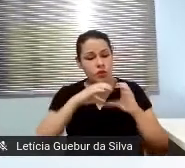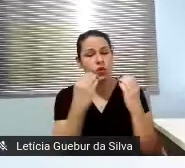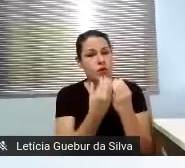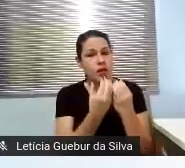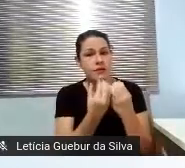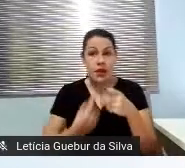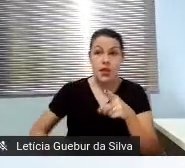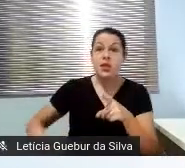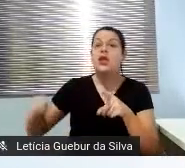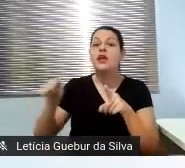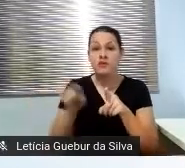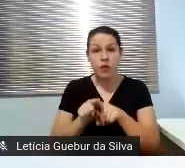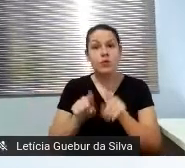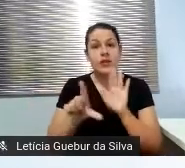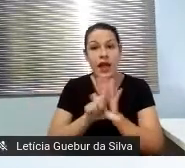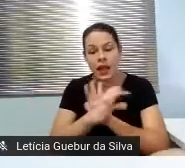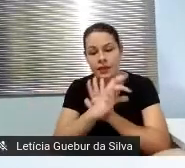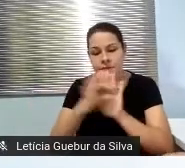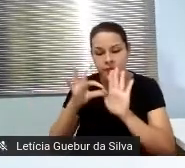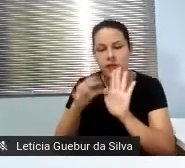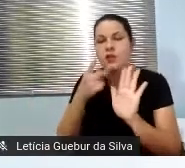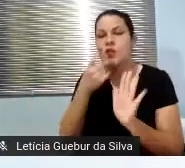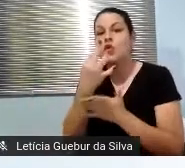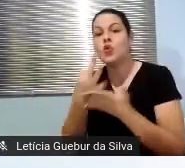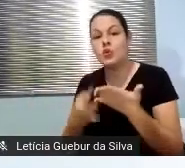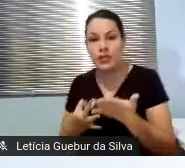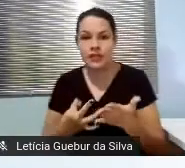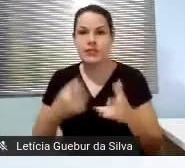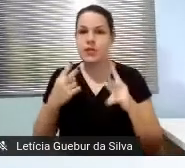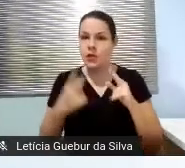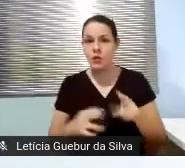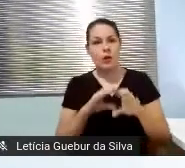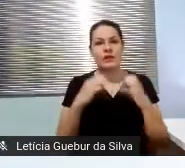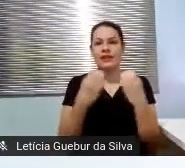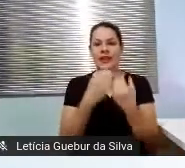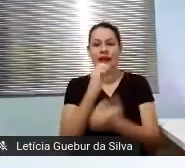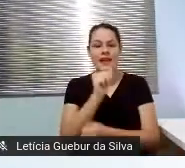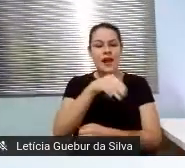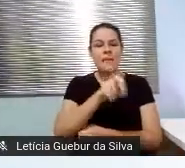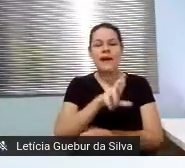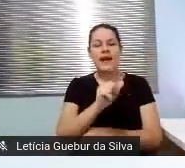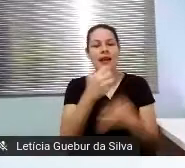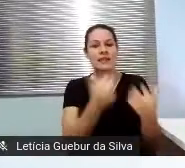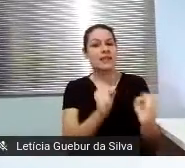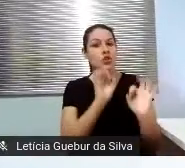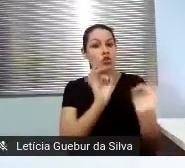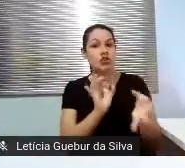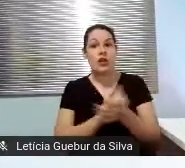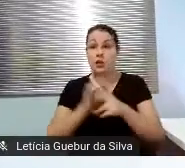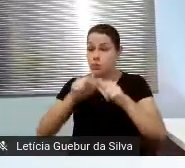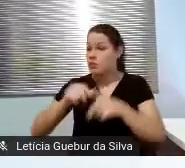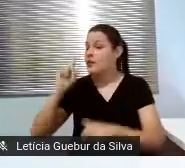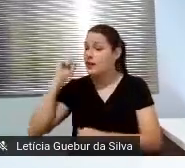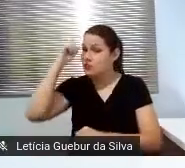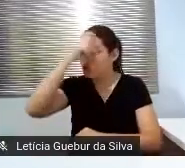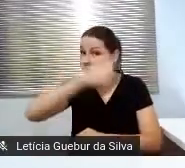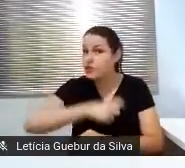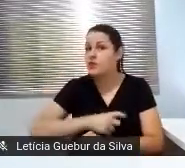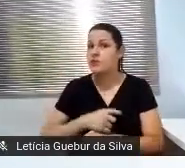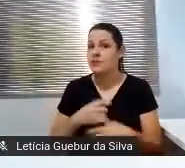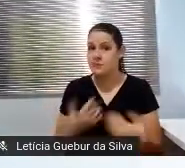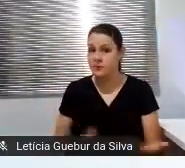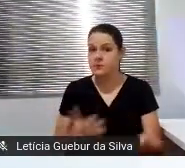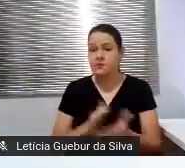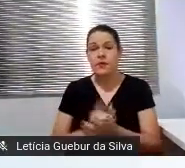retomar o texto como foi aprovado na Câmara. Então, é difícil de precisar. Claro.